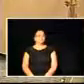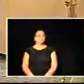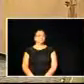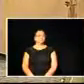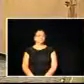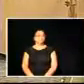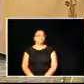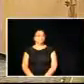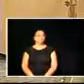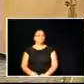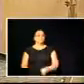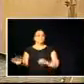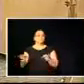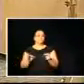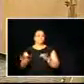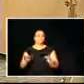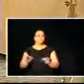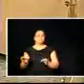O projeto está com quem, por favor?